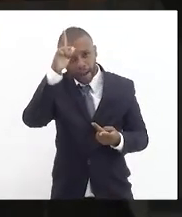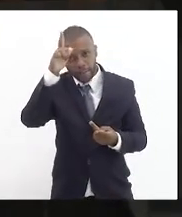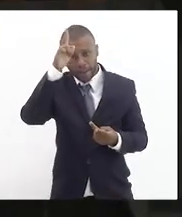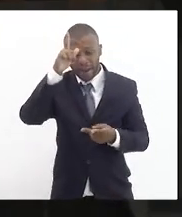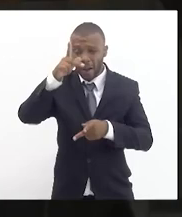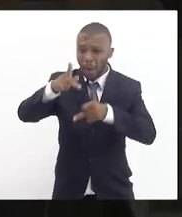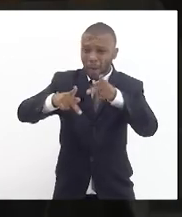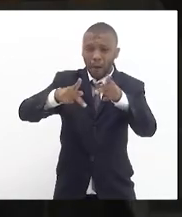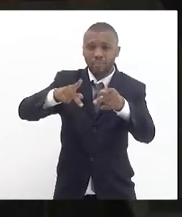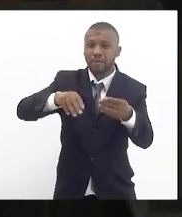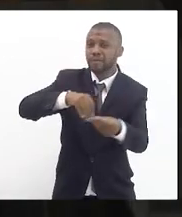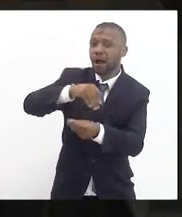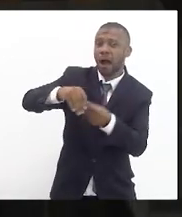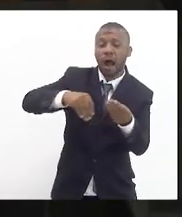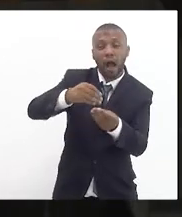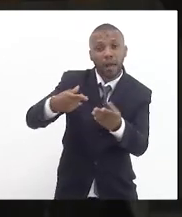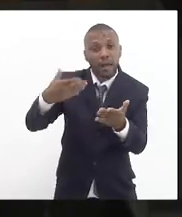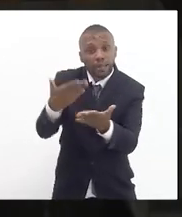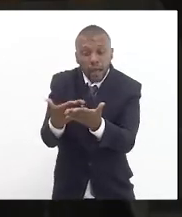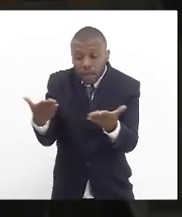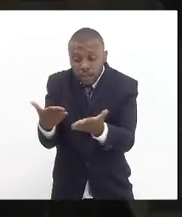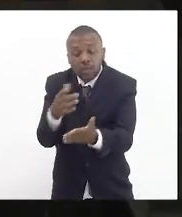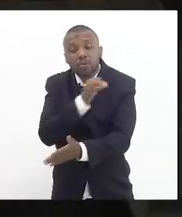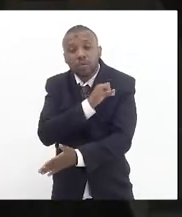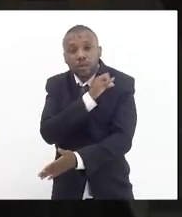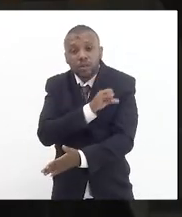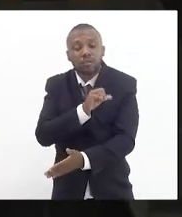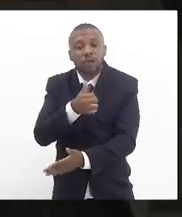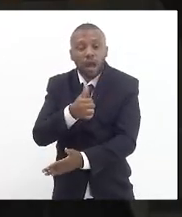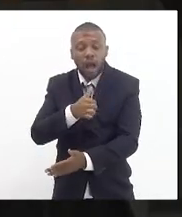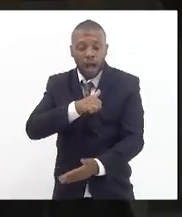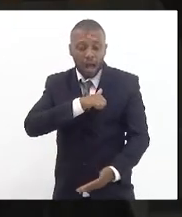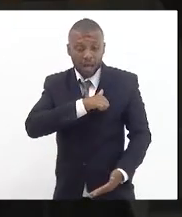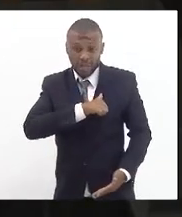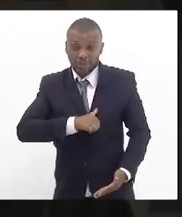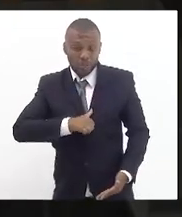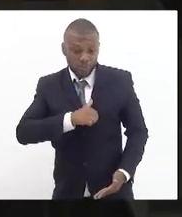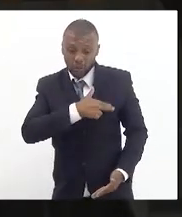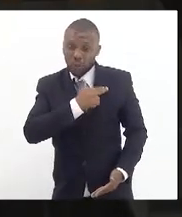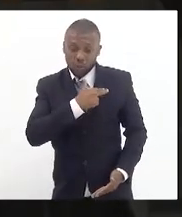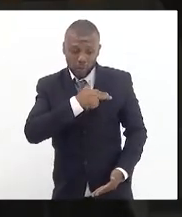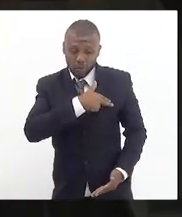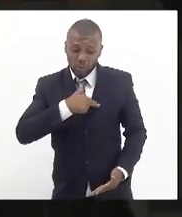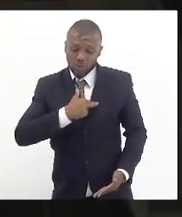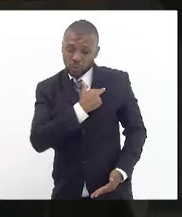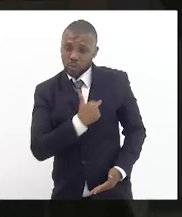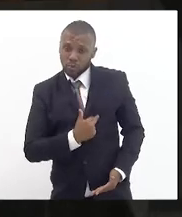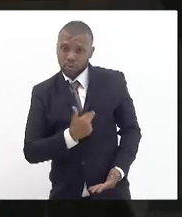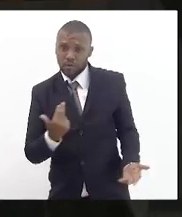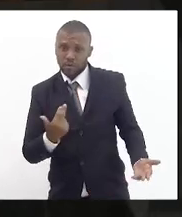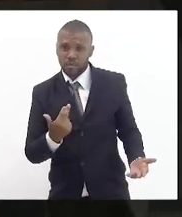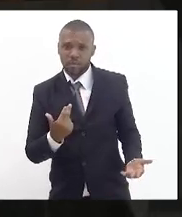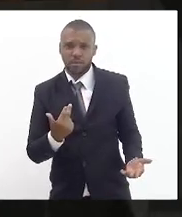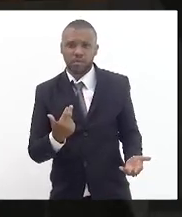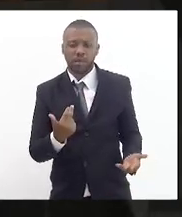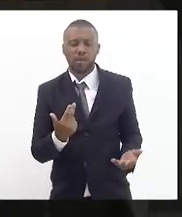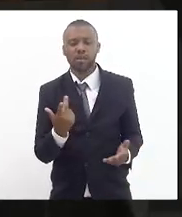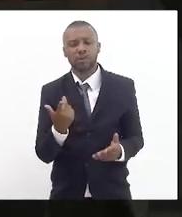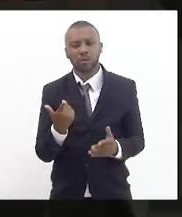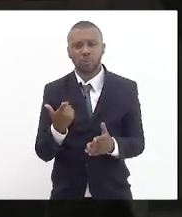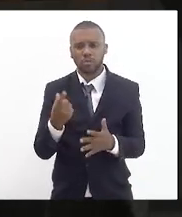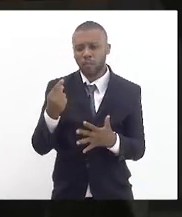a Suíça até que no Rio de Janeiro Suíça né Então tudo isso foi nos